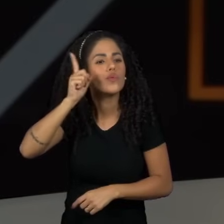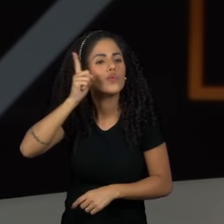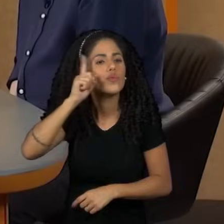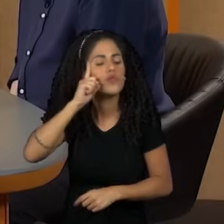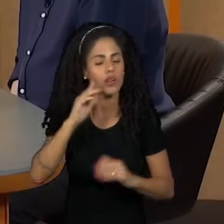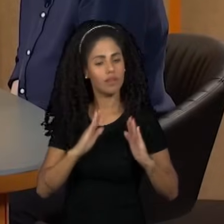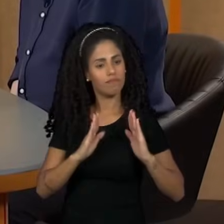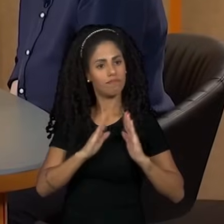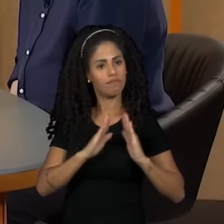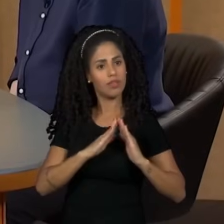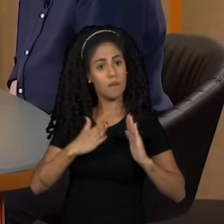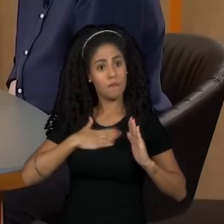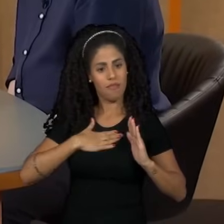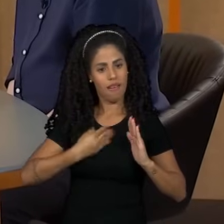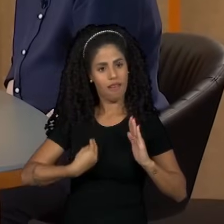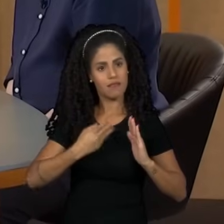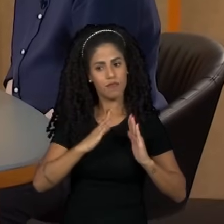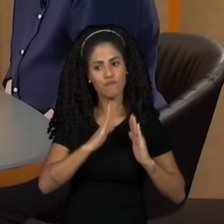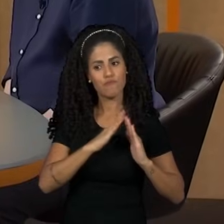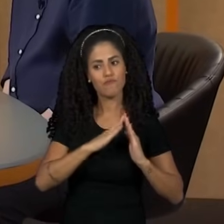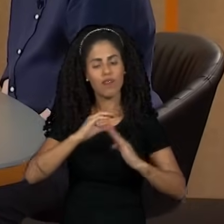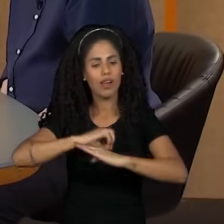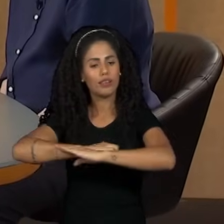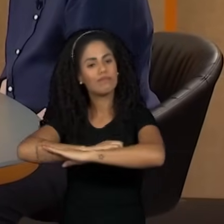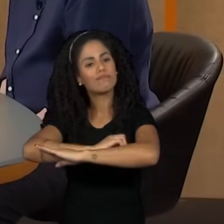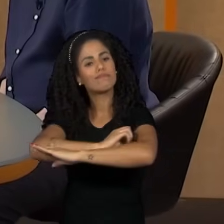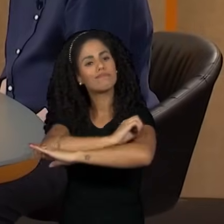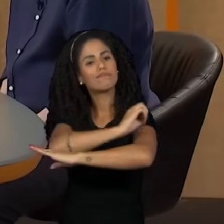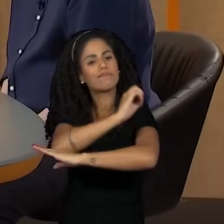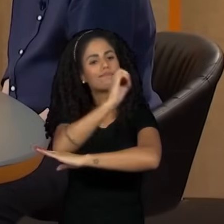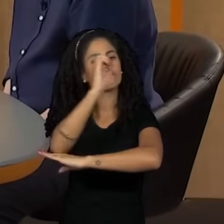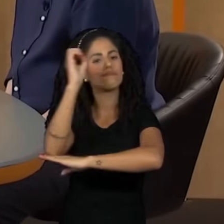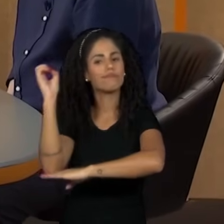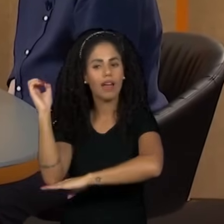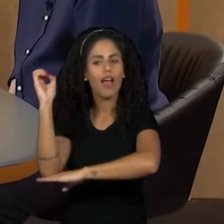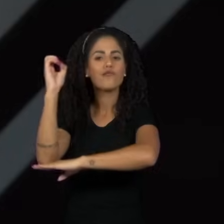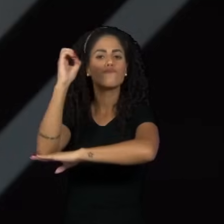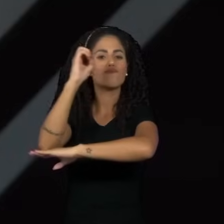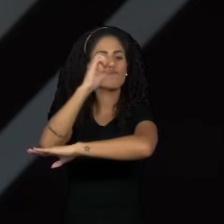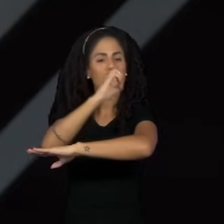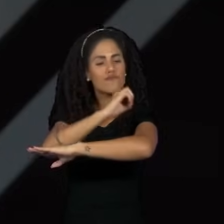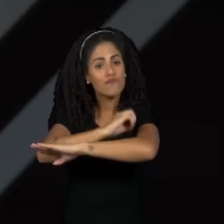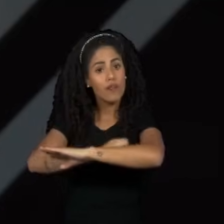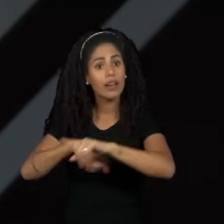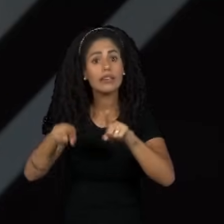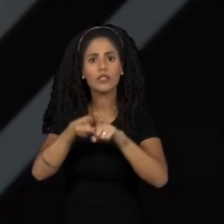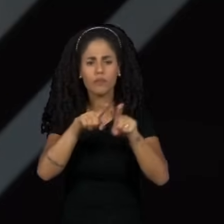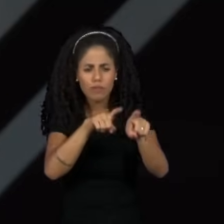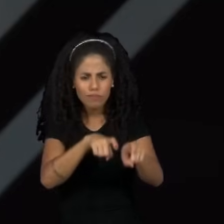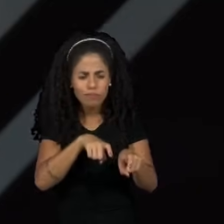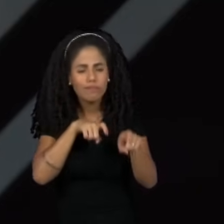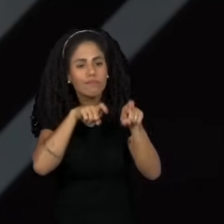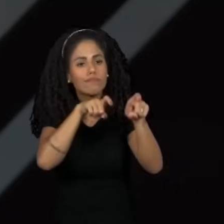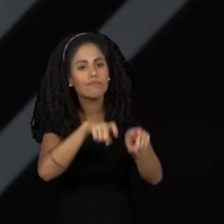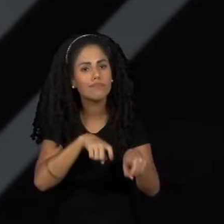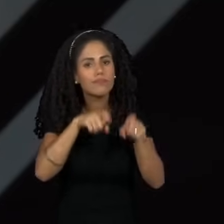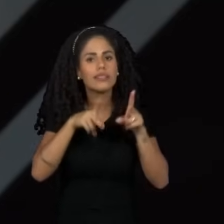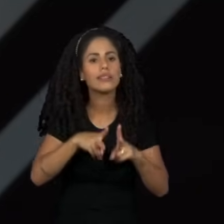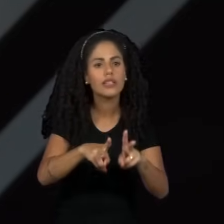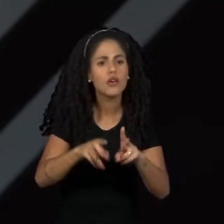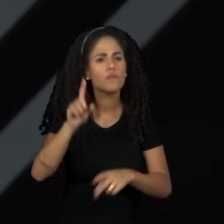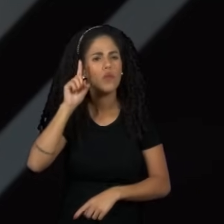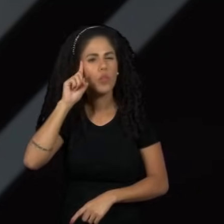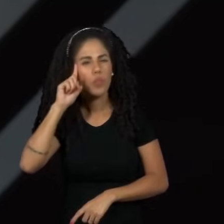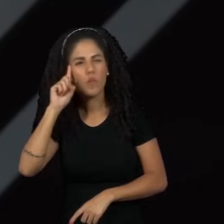casa, do amanhecer do sol até o pôr do sol, estou na plantação. Com uma pequena interrupção, 2 vezes ao dia